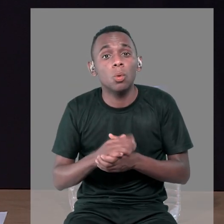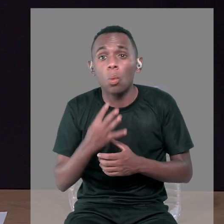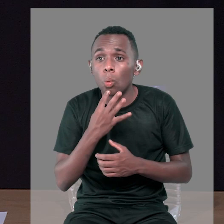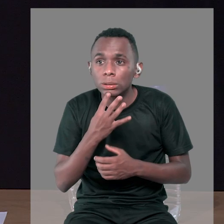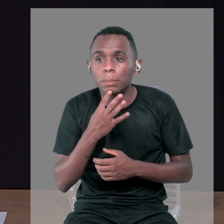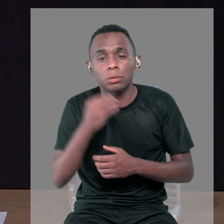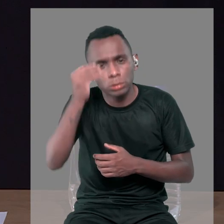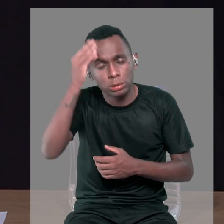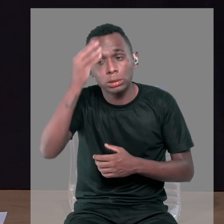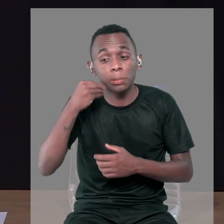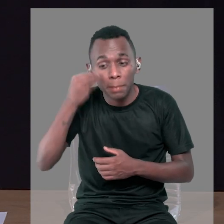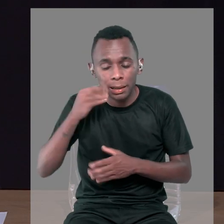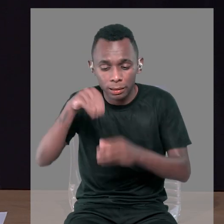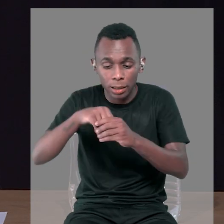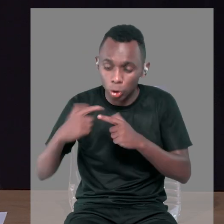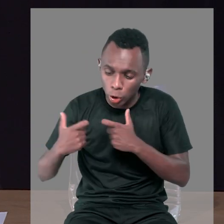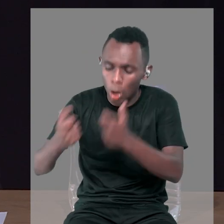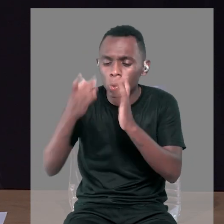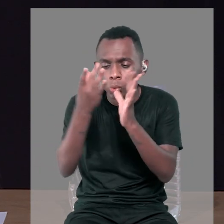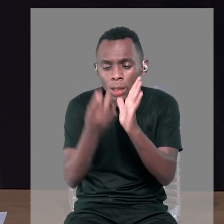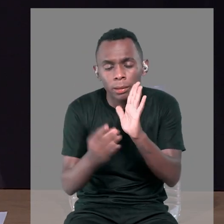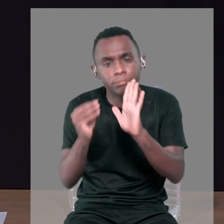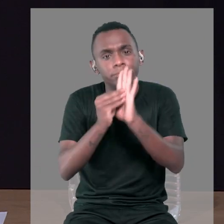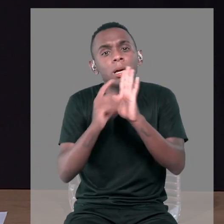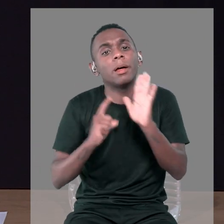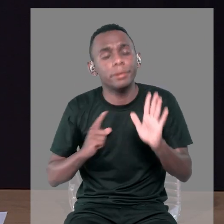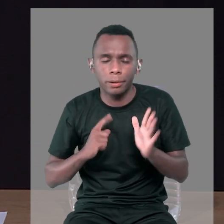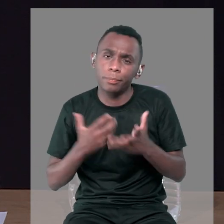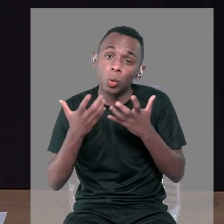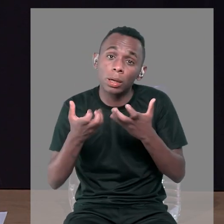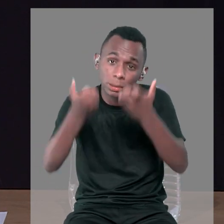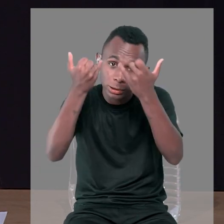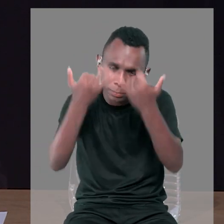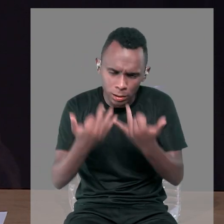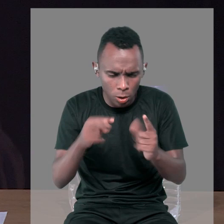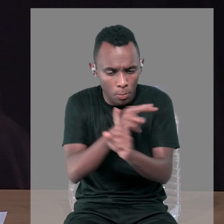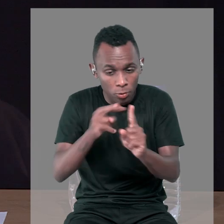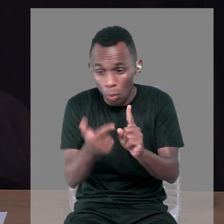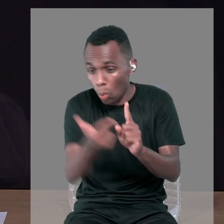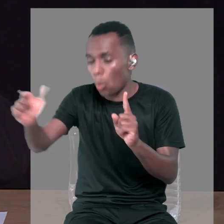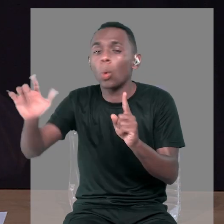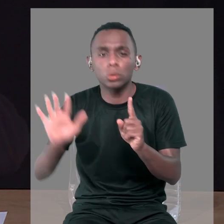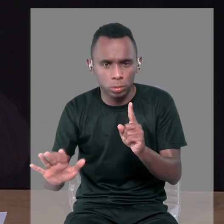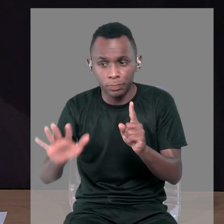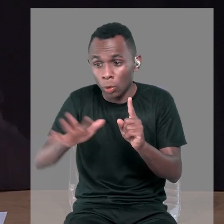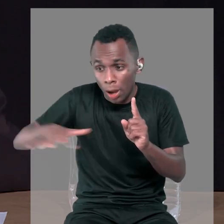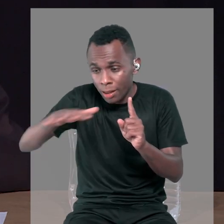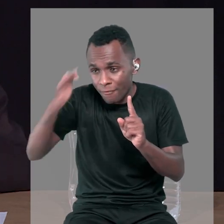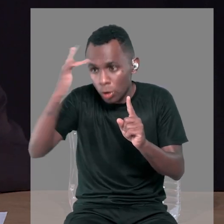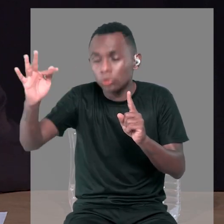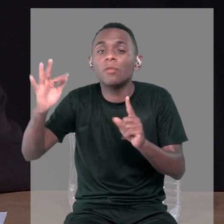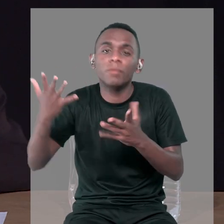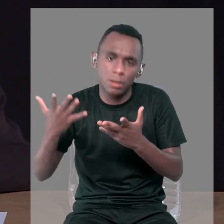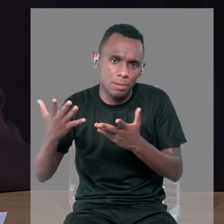guerra, uma certa lógica da guerra. Tá? Eu estou querendo falar de um outro ponto de vista, estou querendo falar de uma filosofia da guerra,